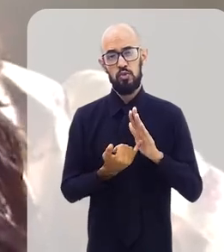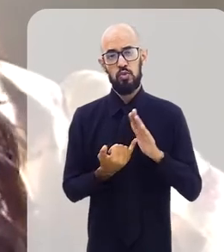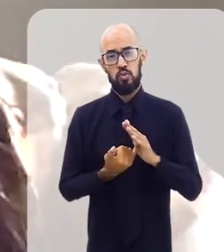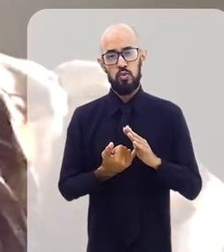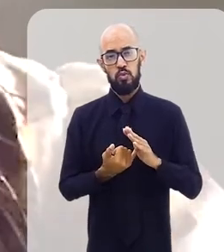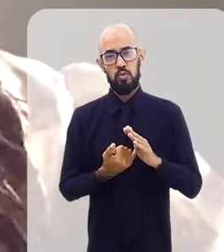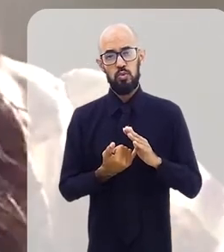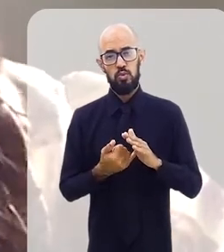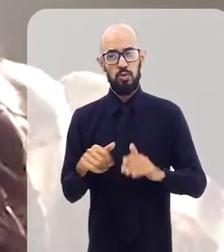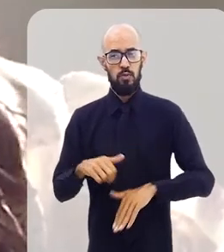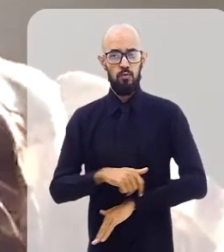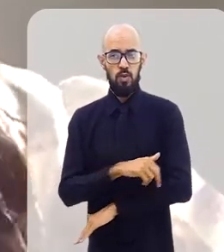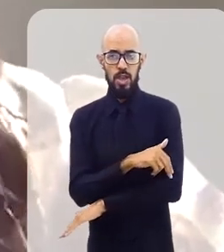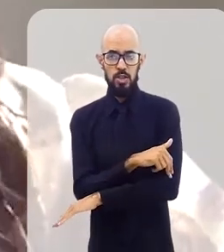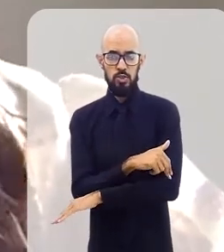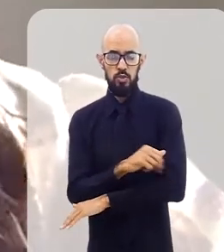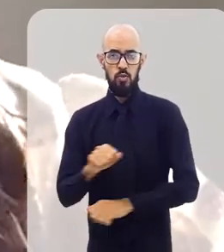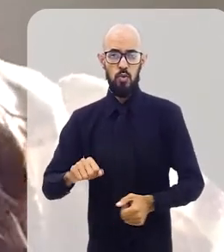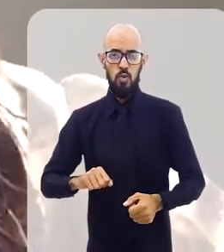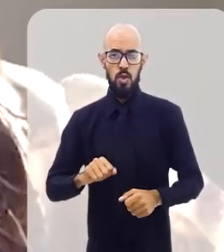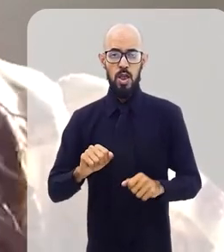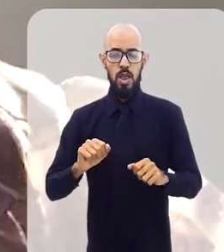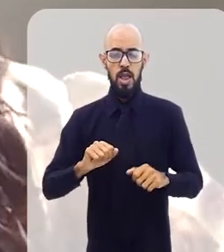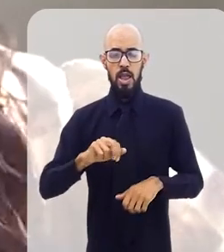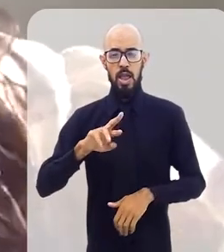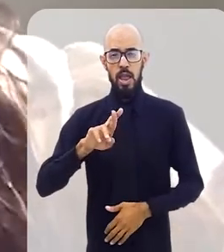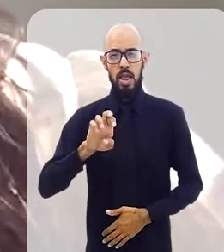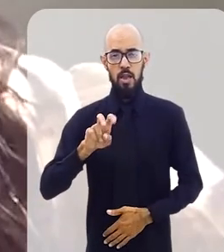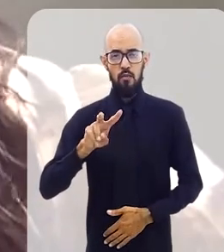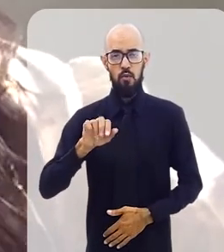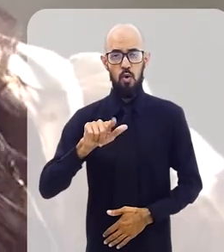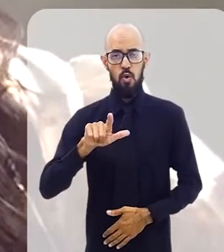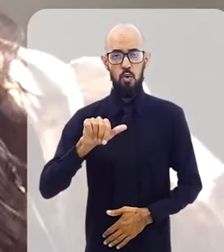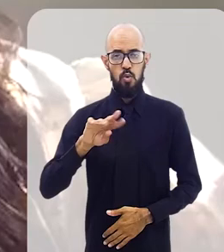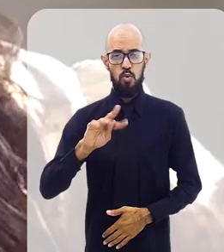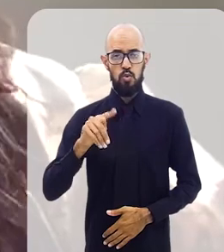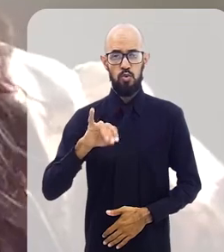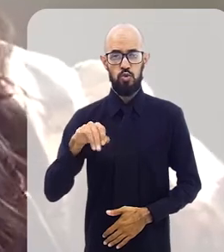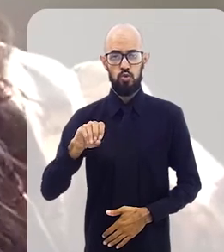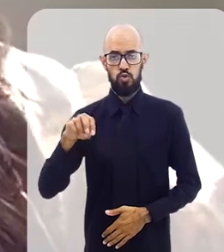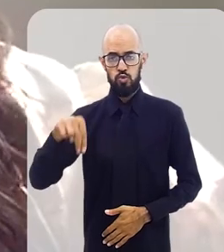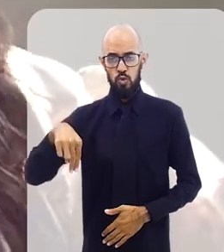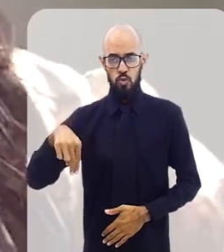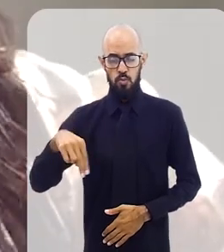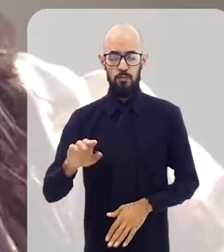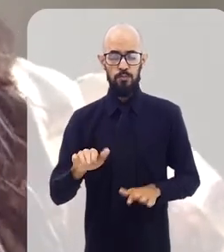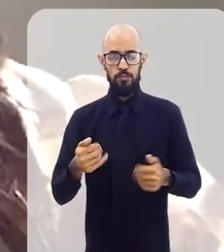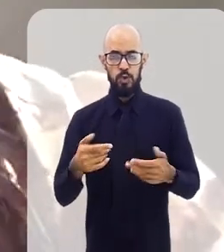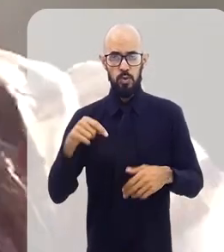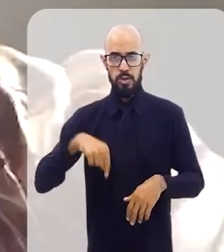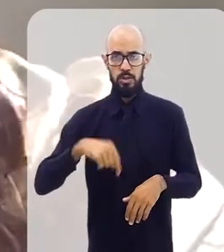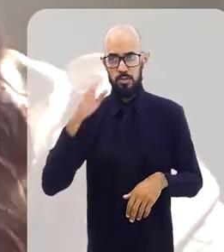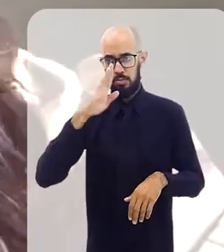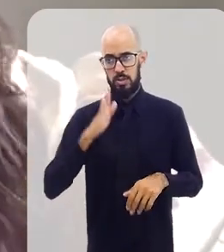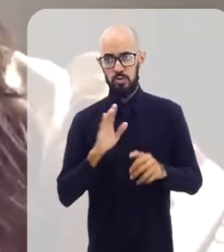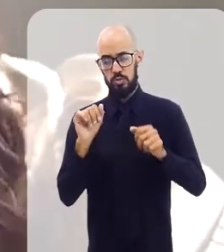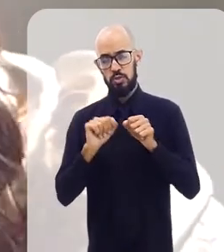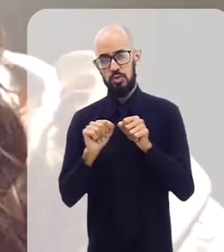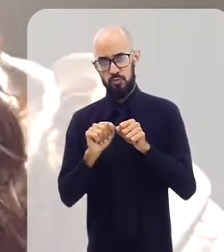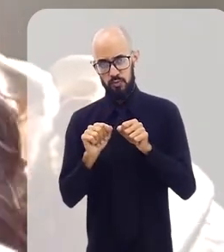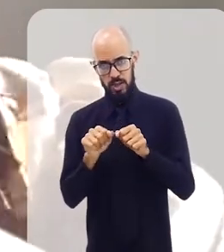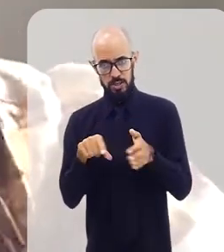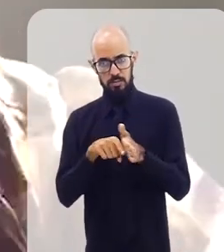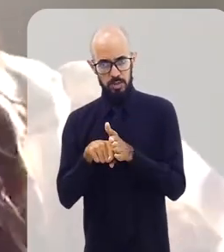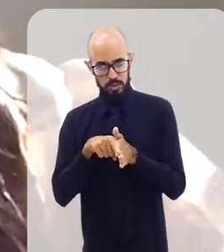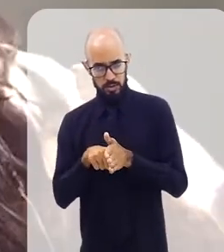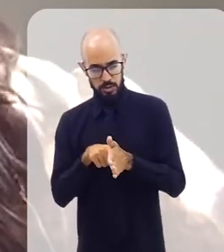Uma organização não governamental. Então aqui no Brasil a gente realiza, né, o índice, igual a gente